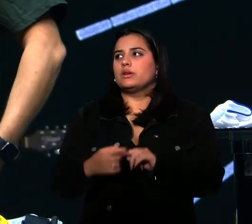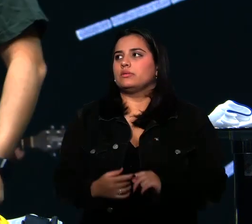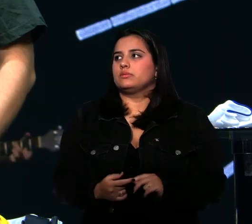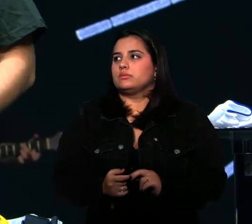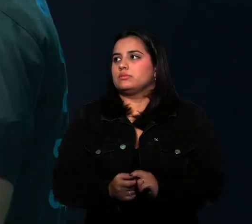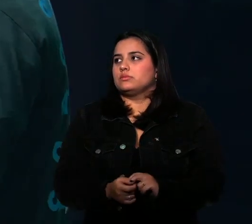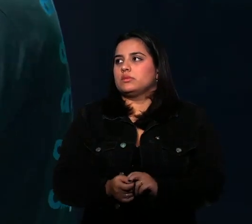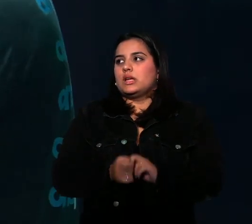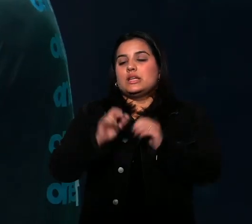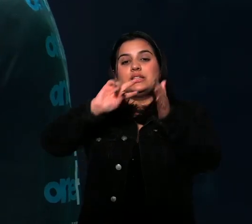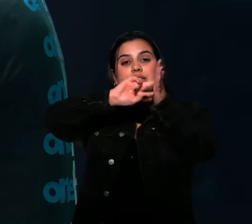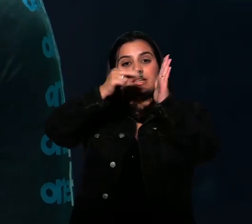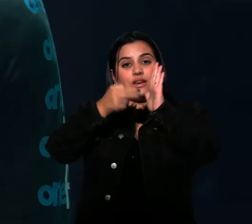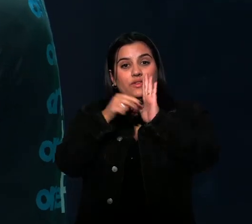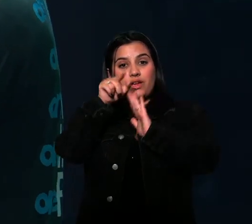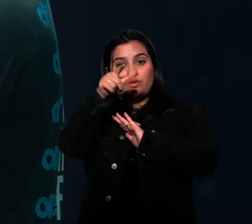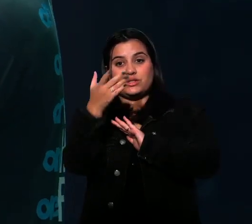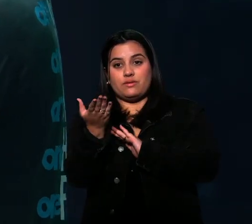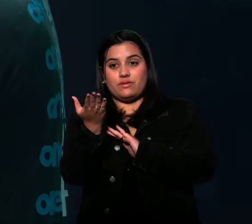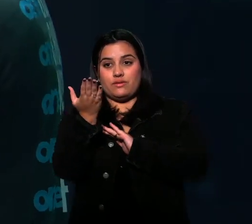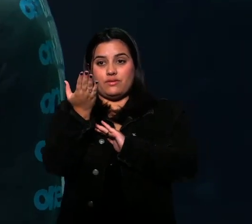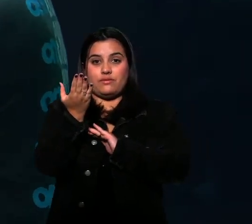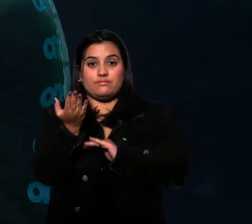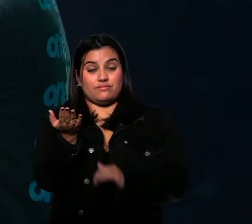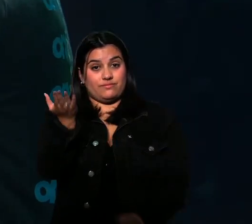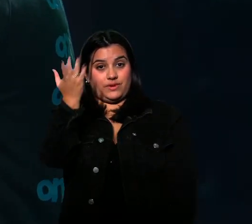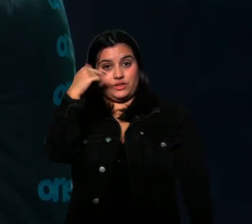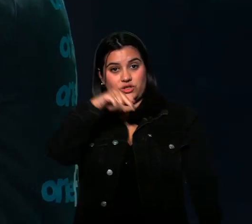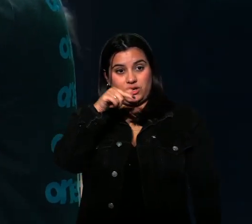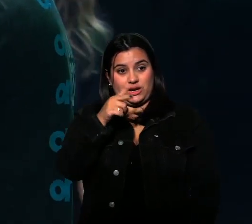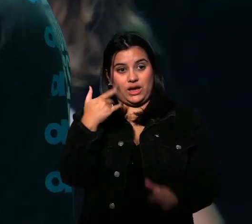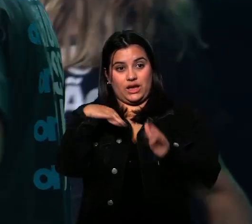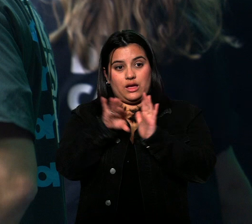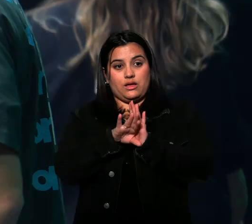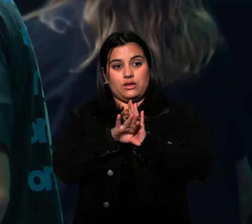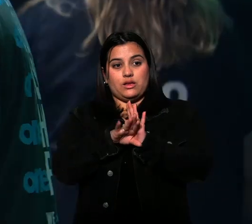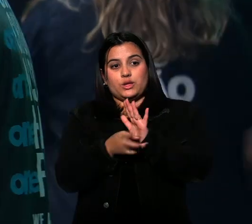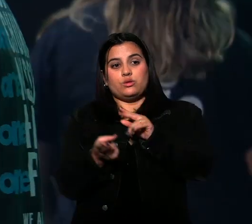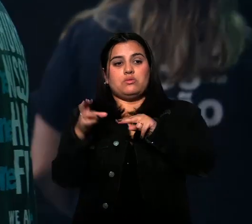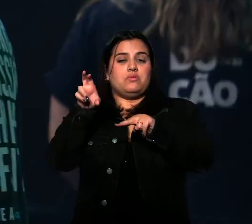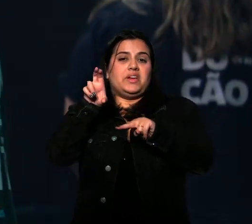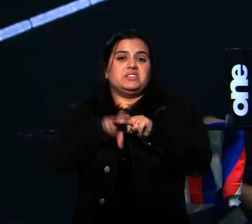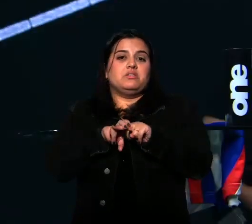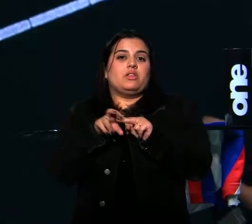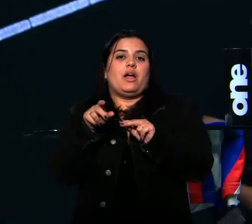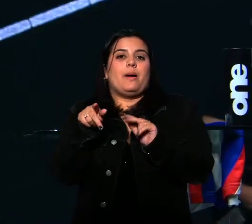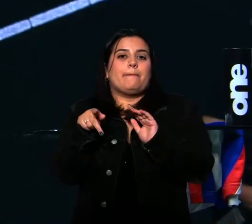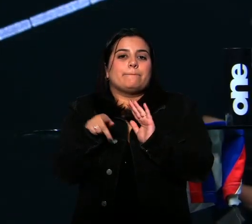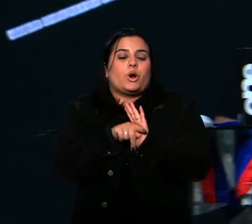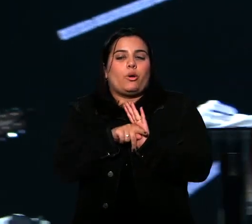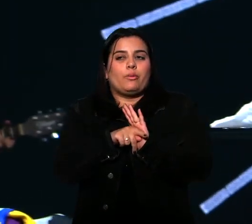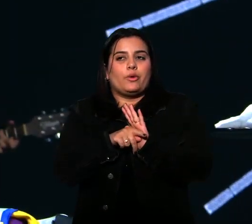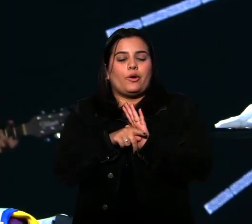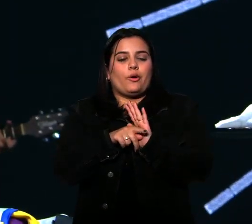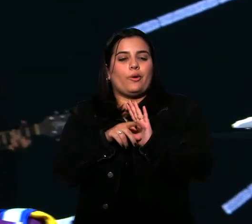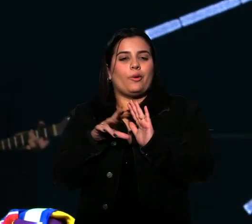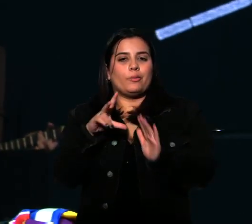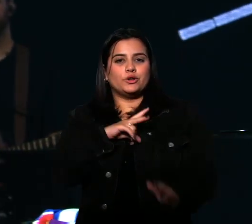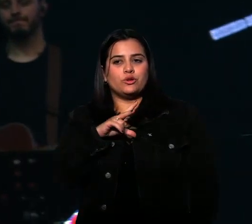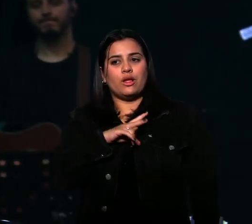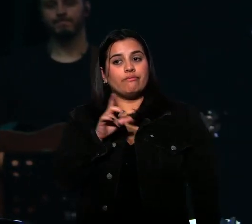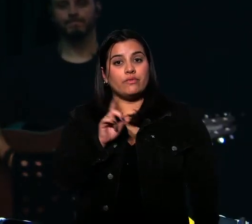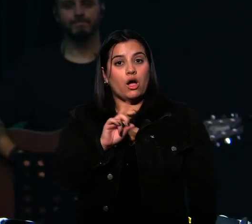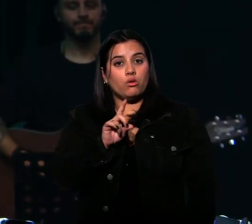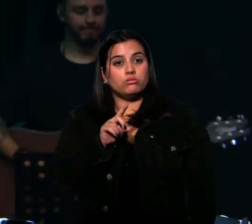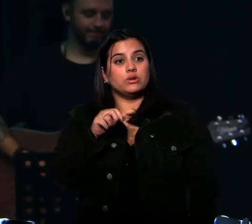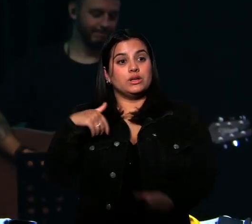Crescer quer dizer que você vai vir para cá e não vai sentar no lugar de preferência. Afinal de contas, a cadeira não é tua mesmo, né? Crescer quer